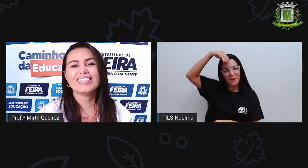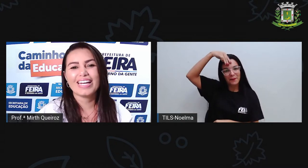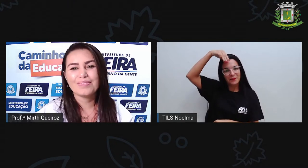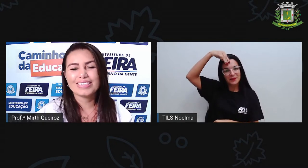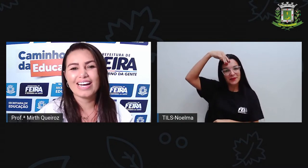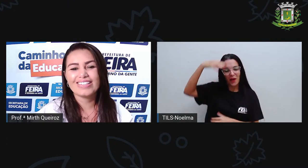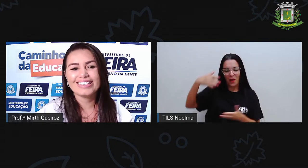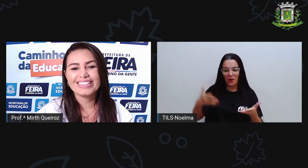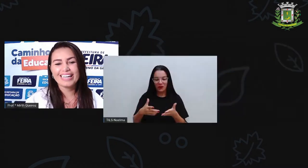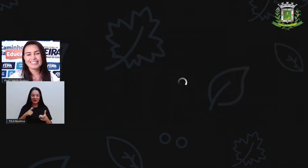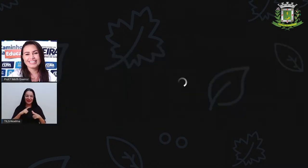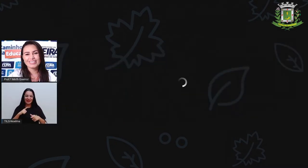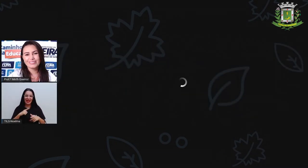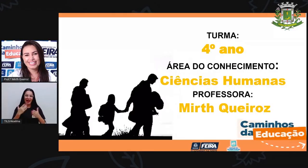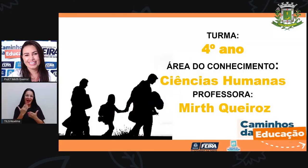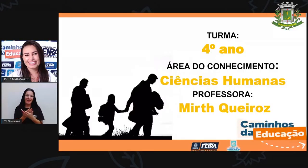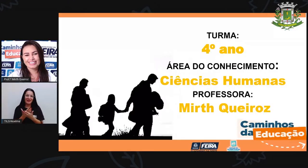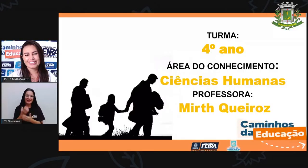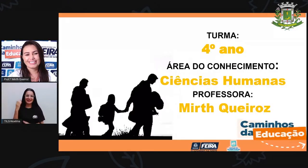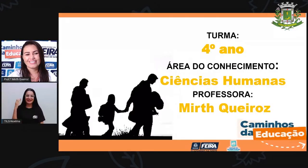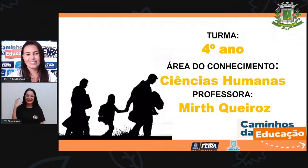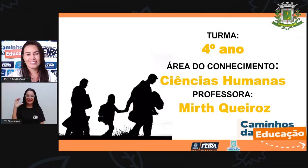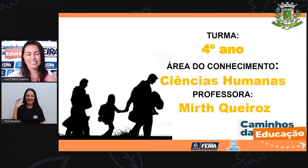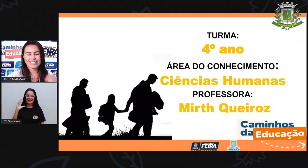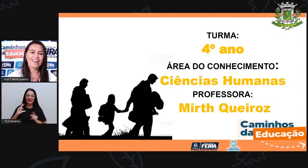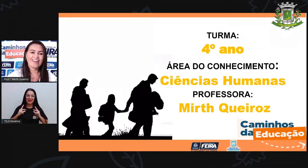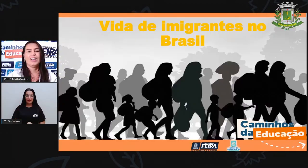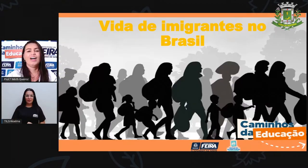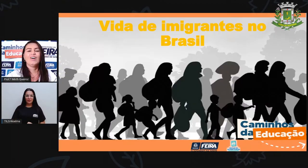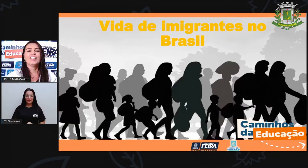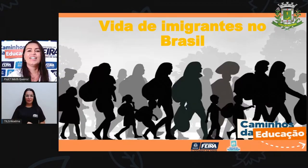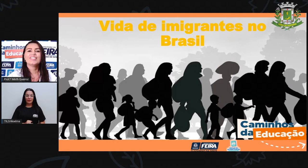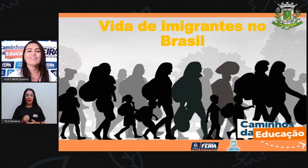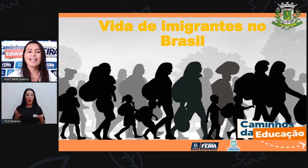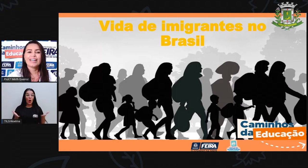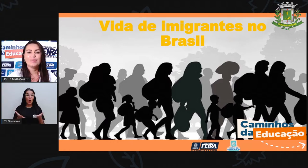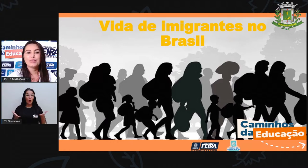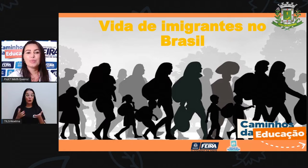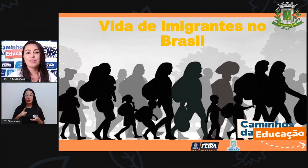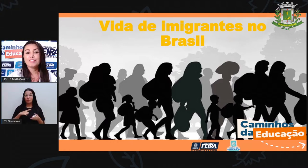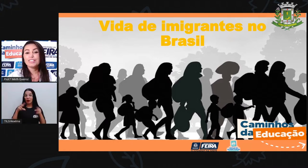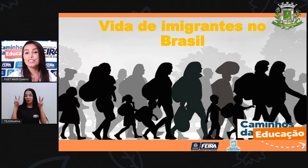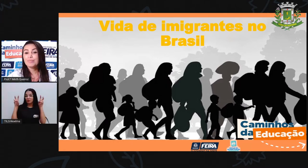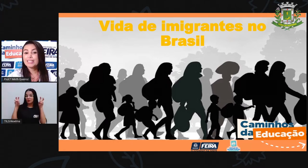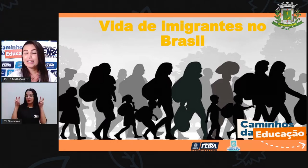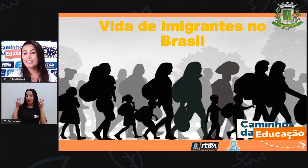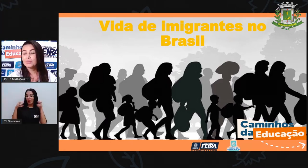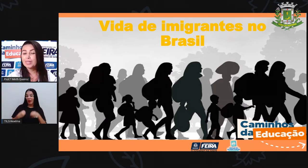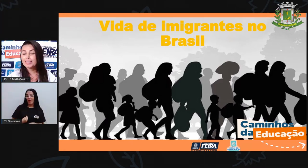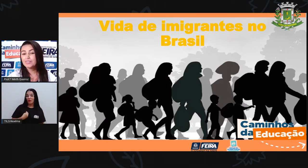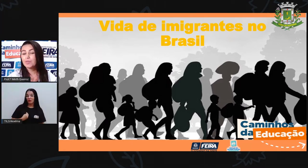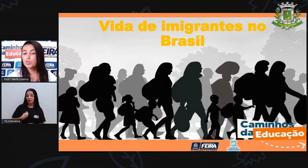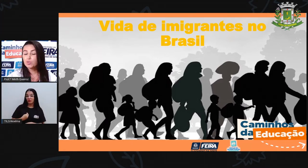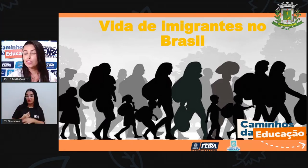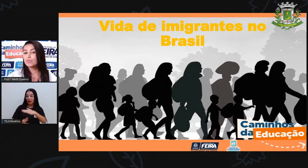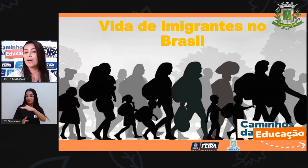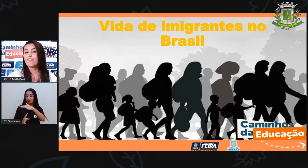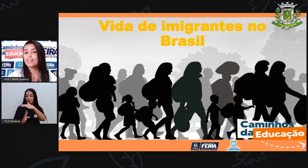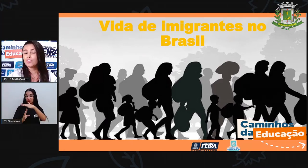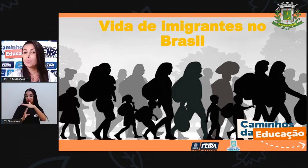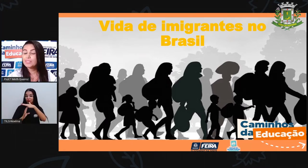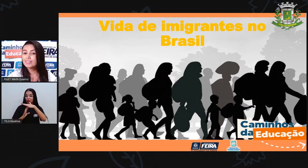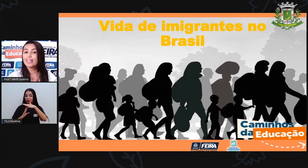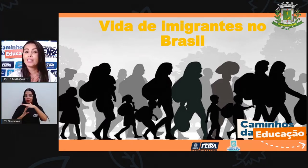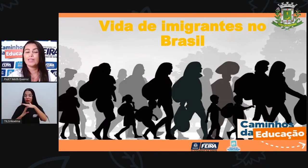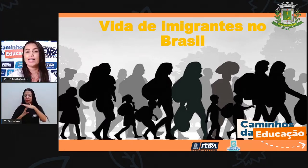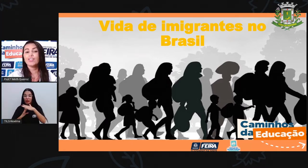hoje nós teremos aula de Ciências Humanas. Vamos à aula? Hoje nós falaremos sobre vida de imigrantes no Brasil. Vamos continuar